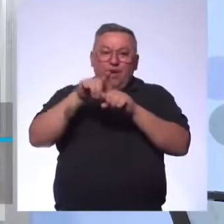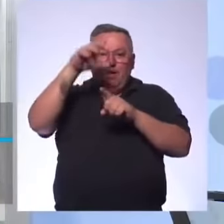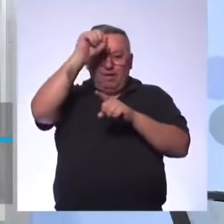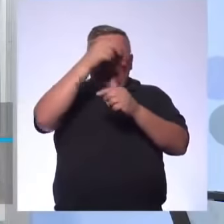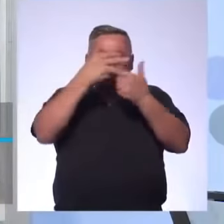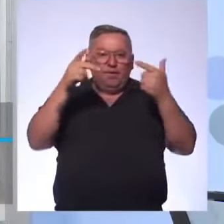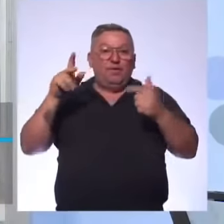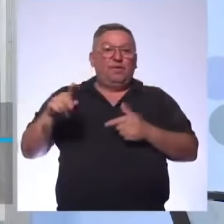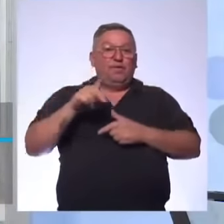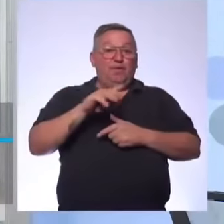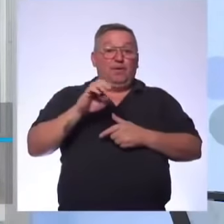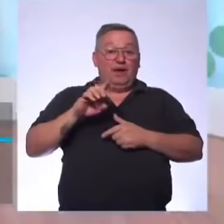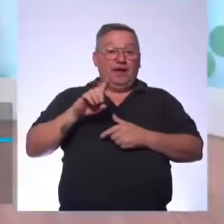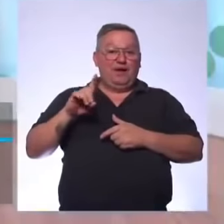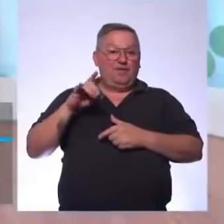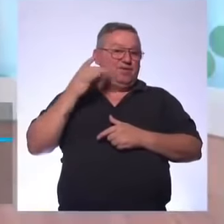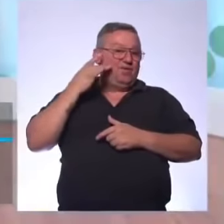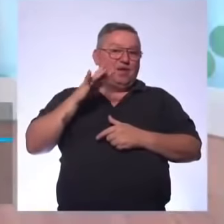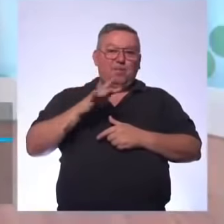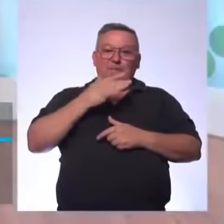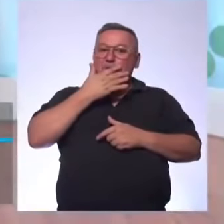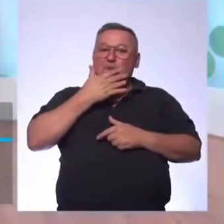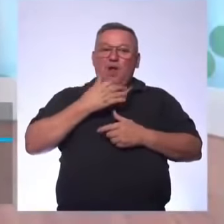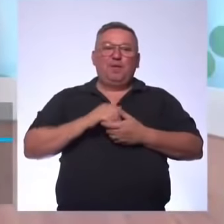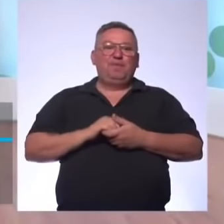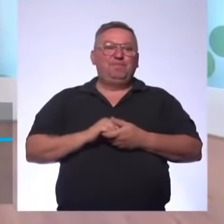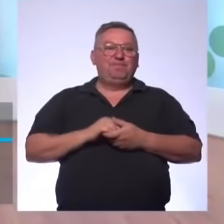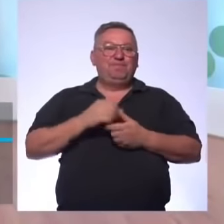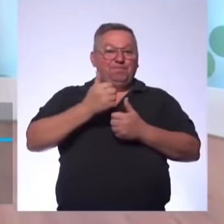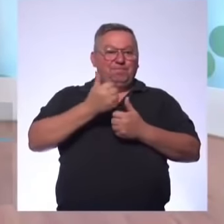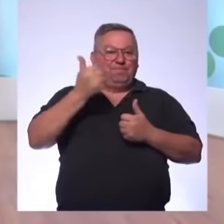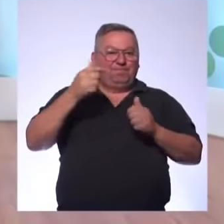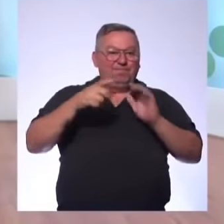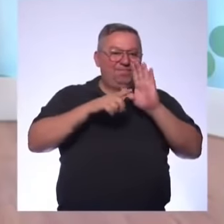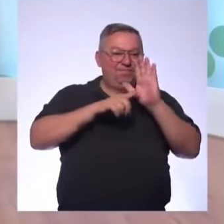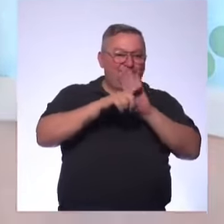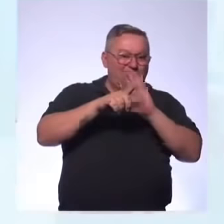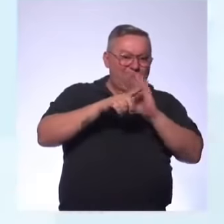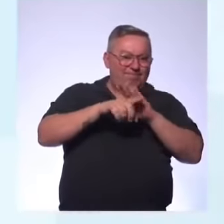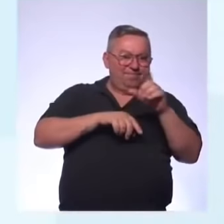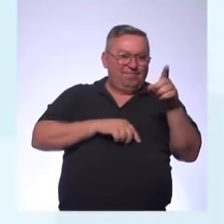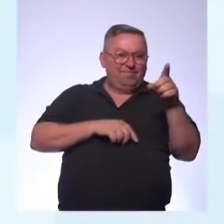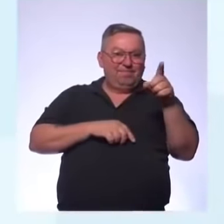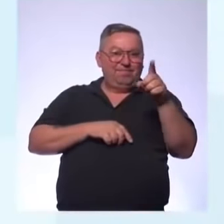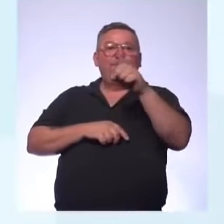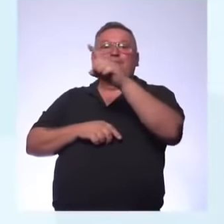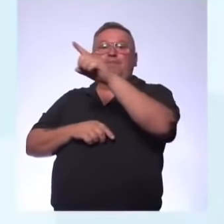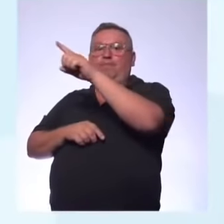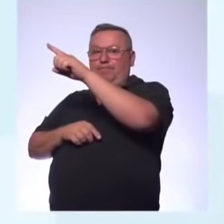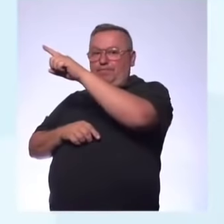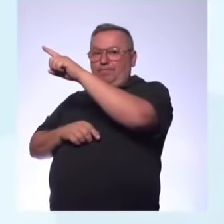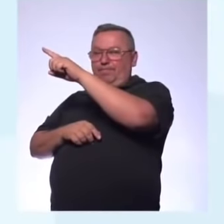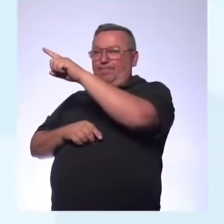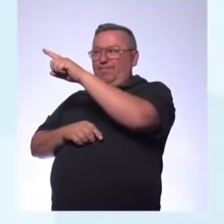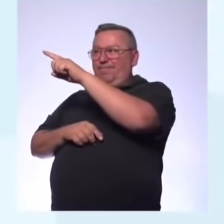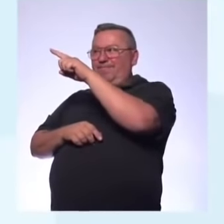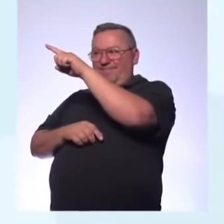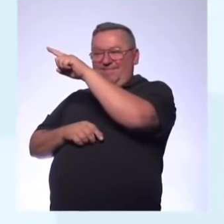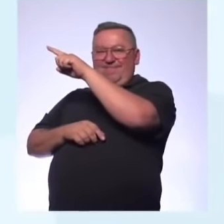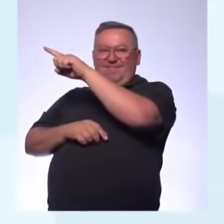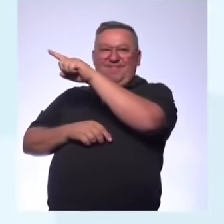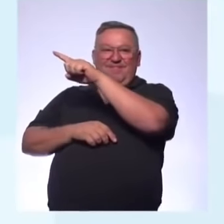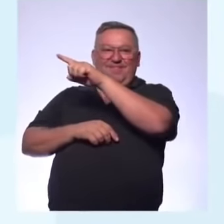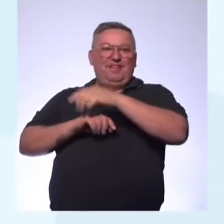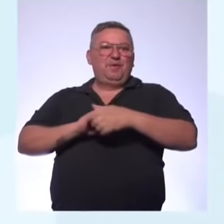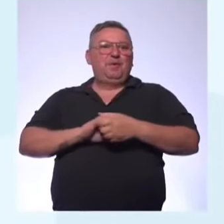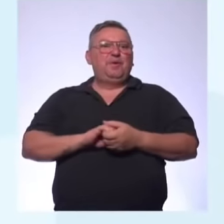aprendi uma coisa que com o professor Edson que eu não sabia o diretor vai colocar uma pergunta aqui na tela are